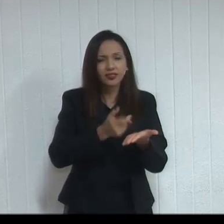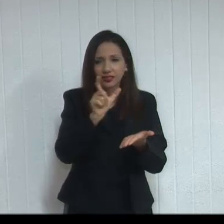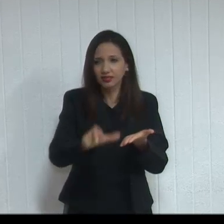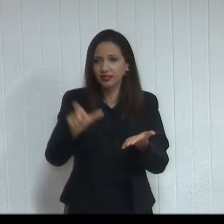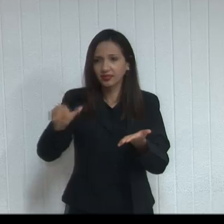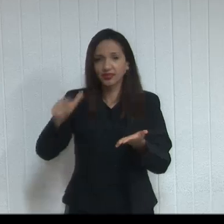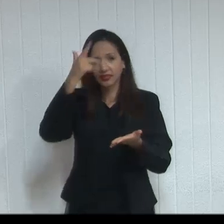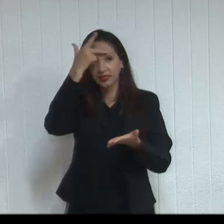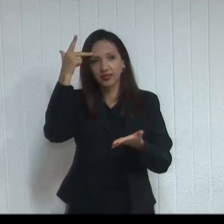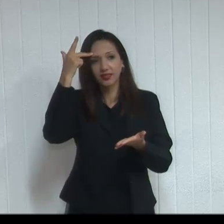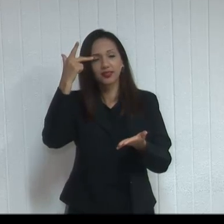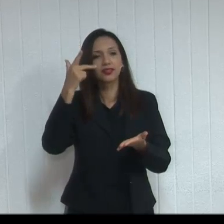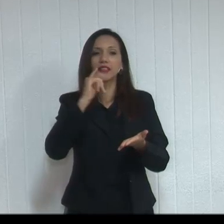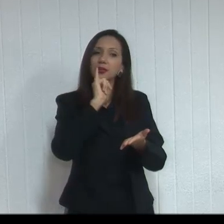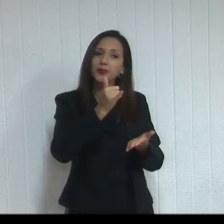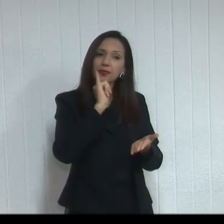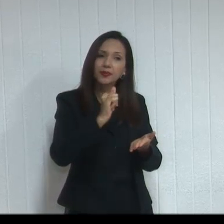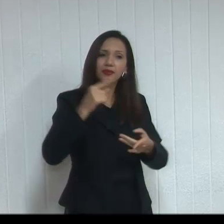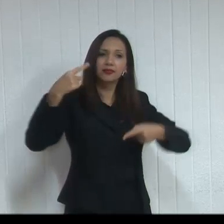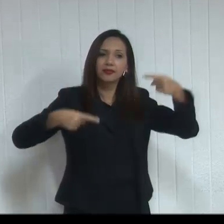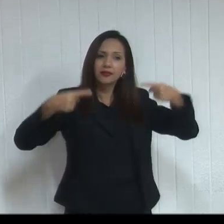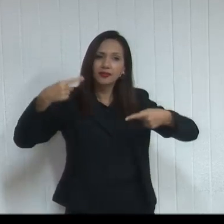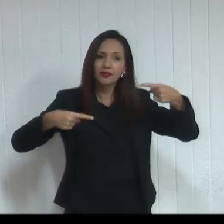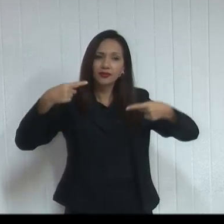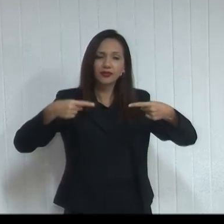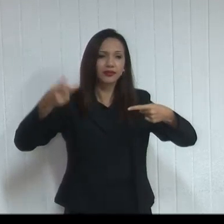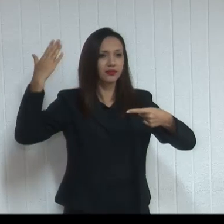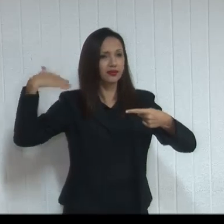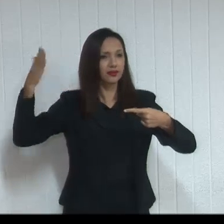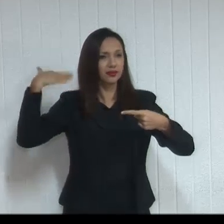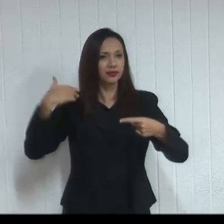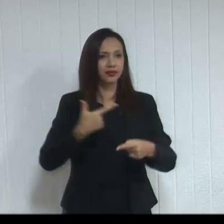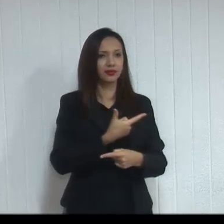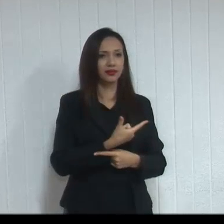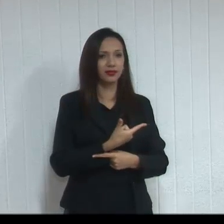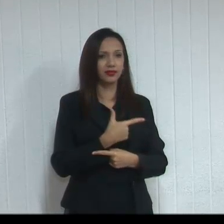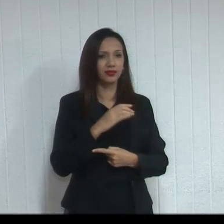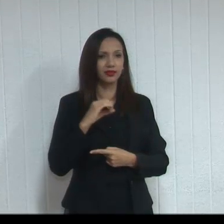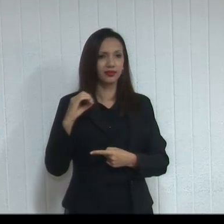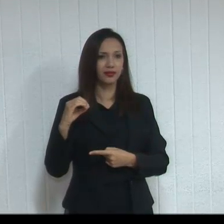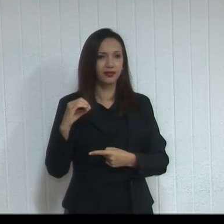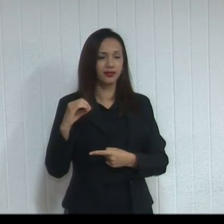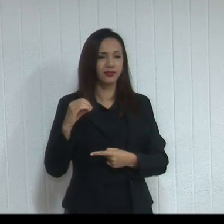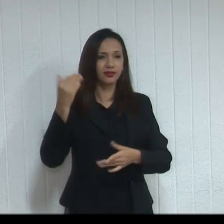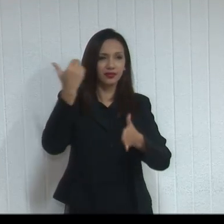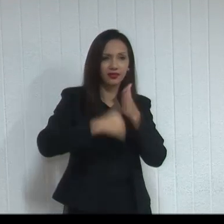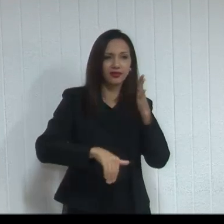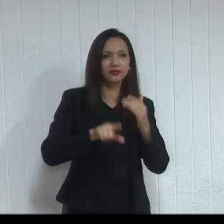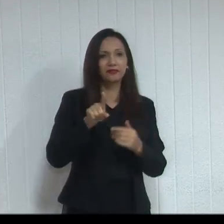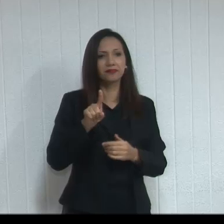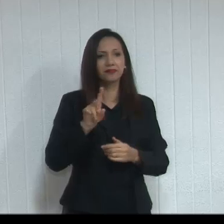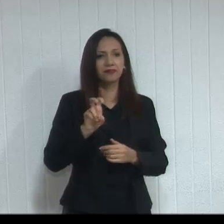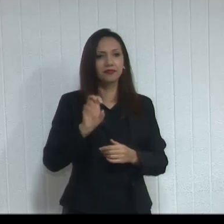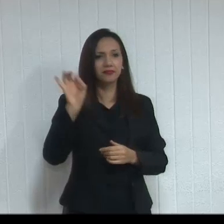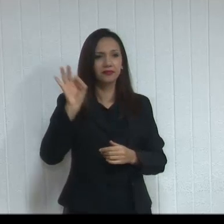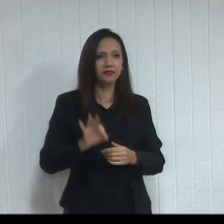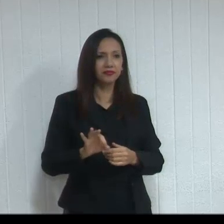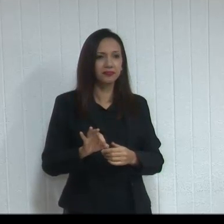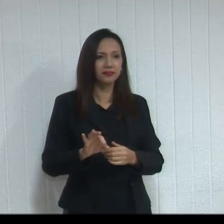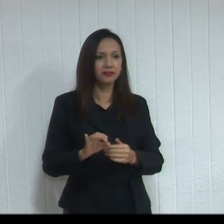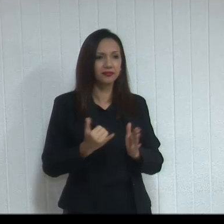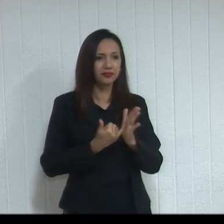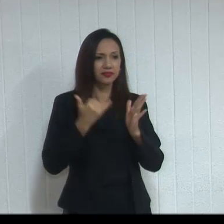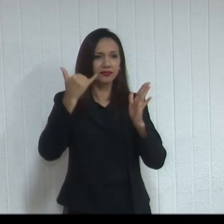pessoas. Foi citado durante as discussões que na época do ano 2000, o desconto era de 15%, porque a inflação